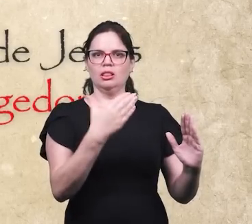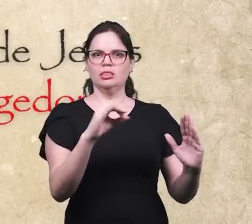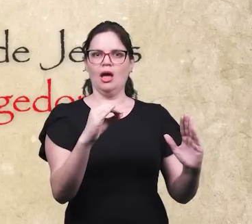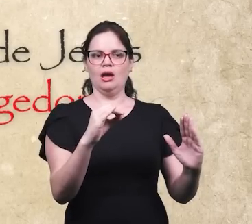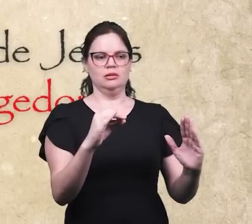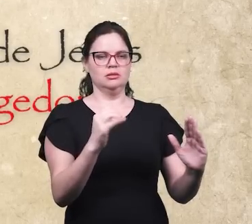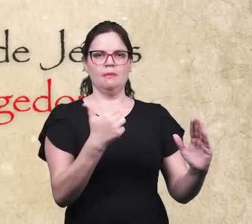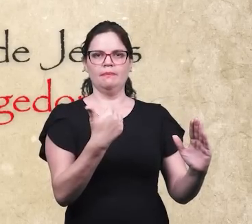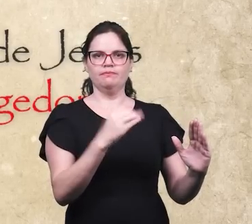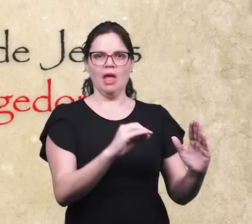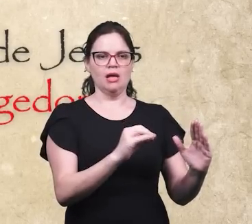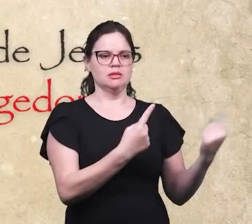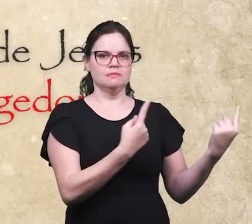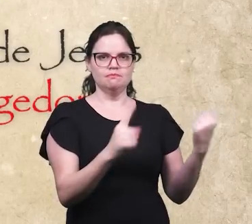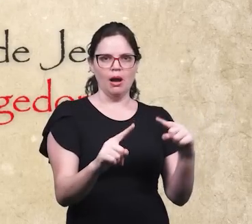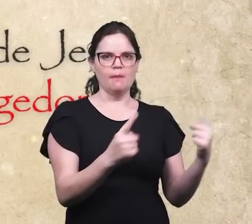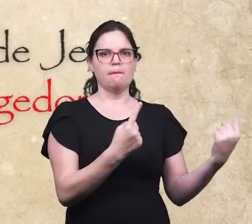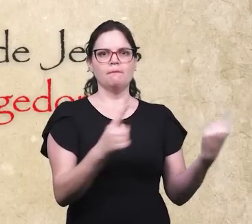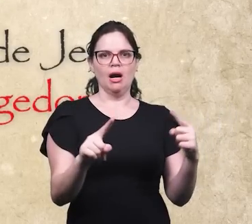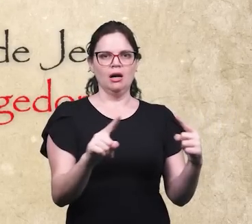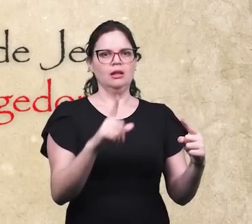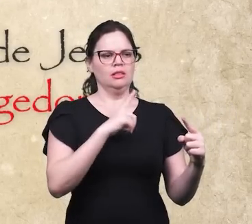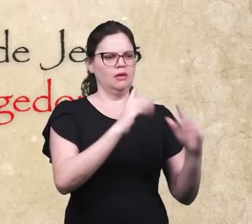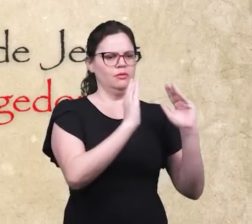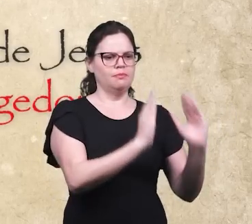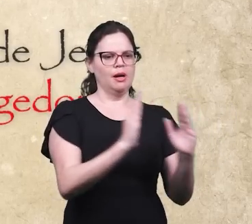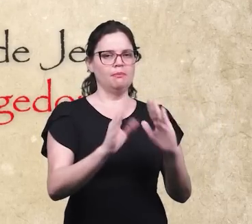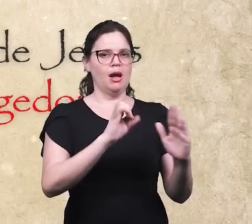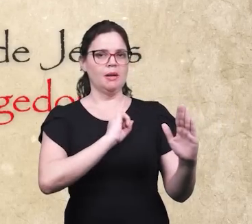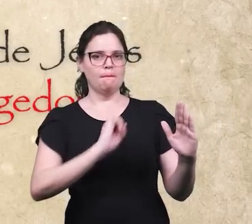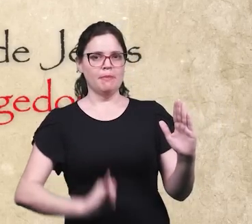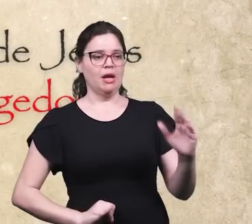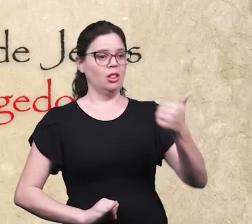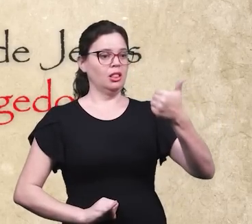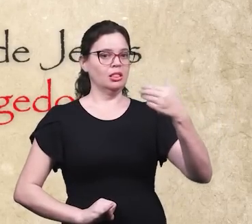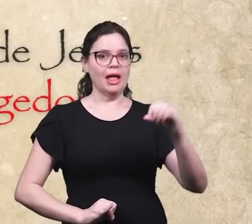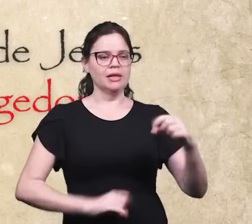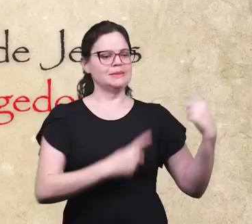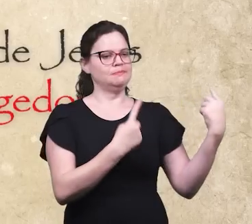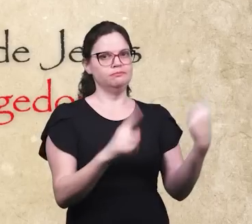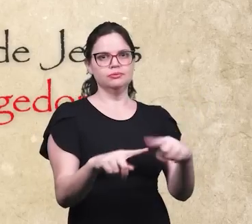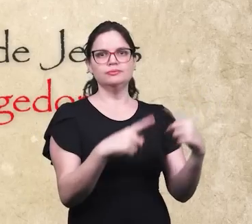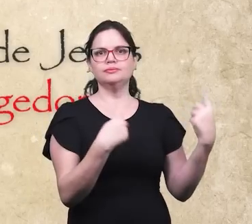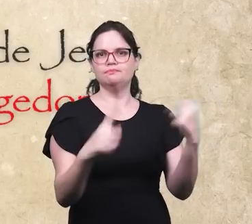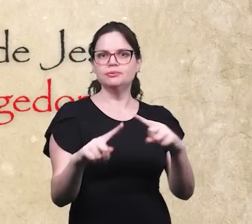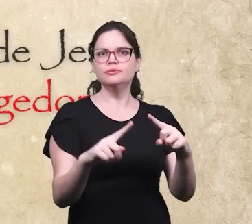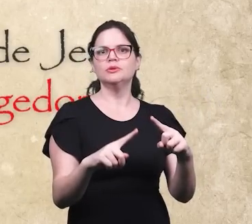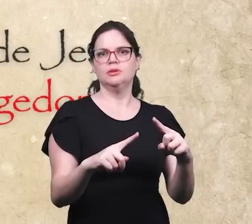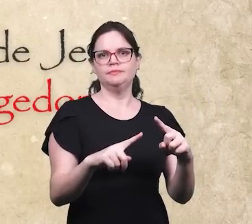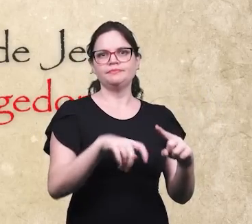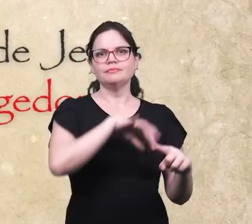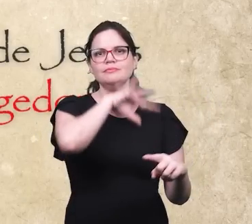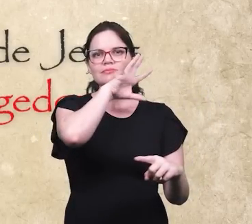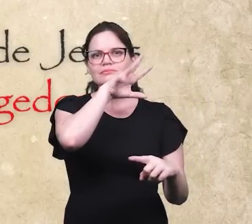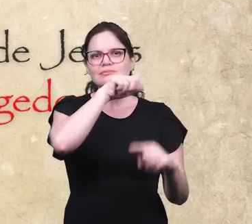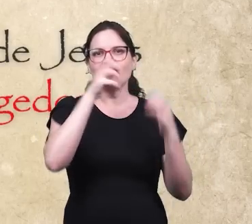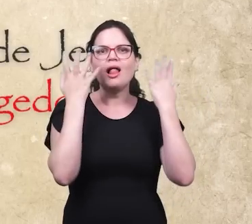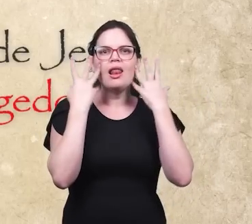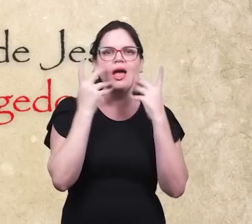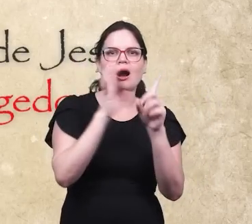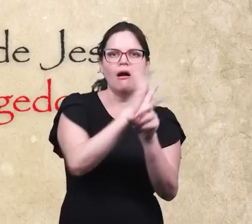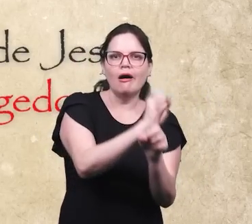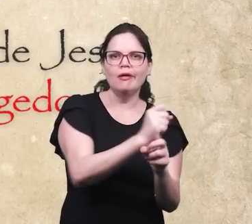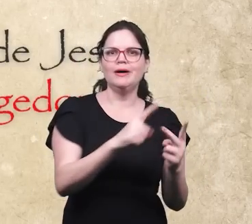período, né, dos seus martírios, nas arenas, nas fogueiras. Portanto, essa